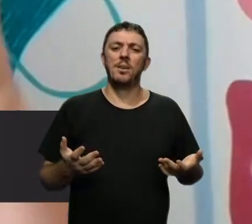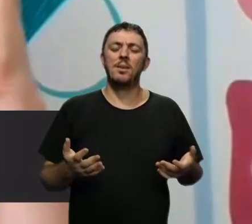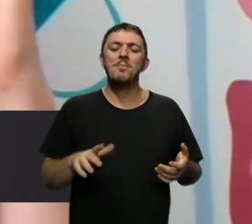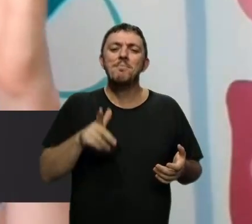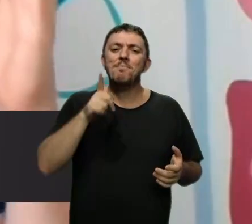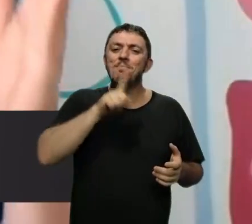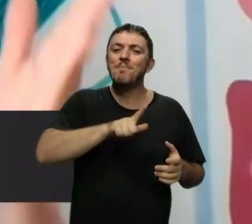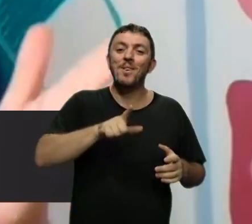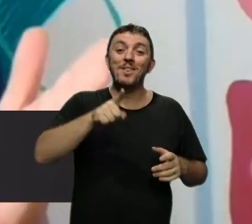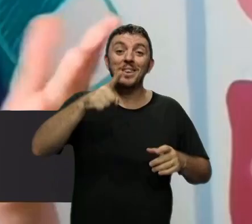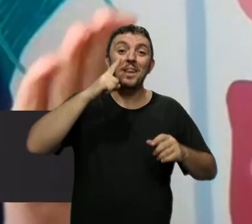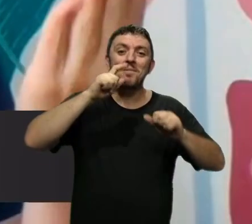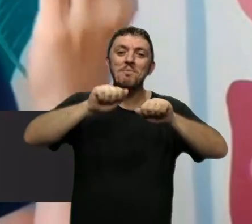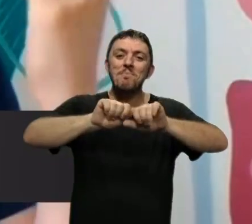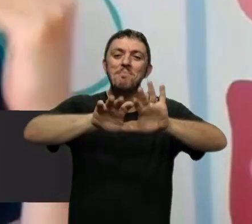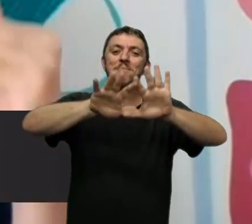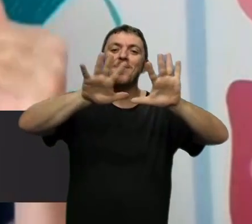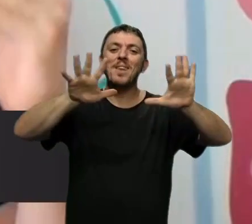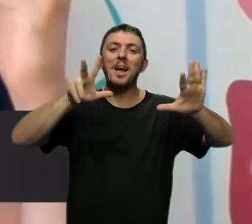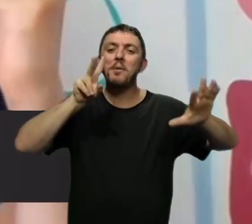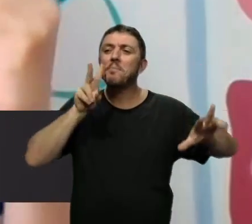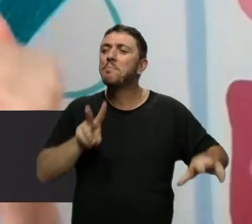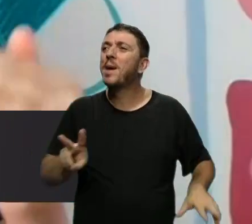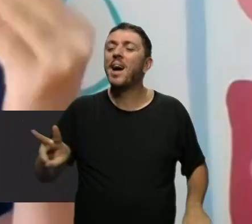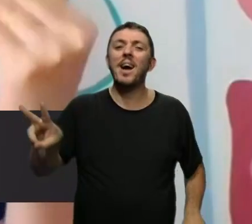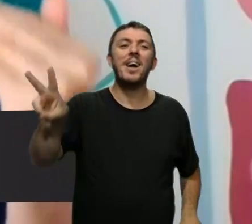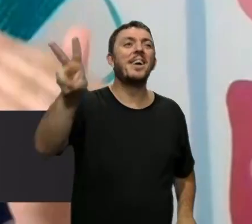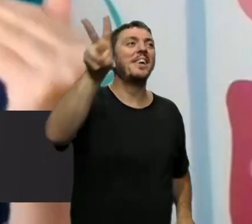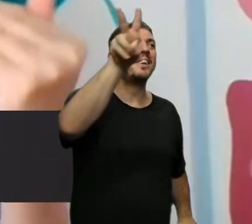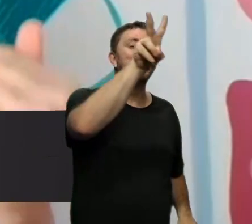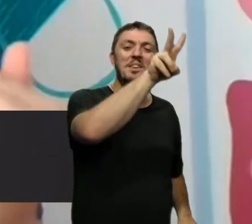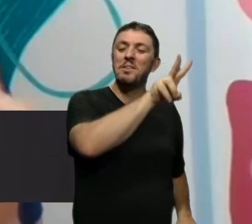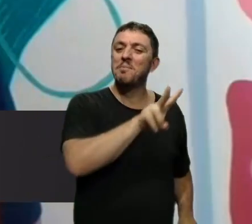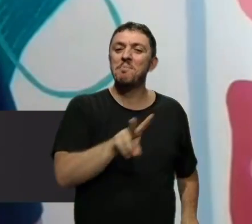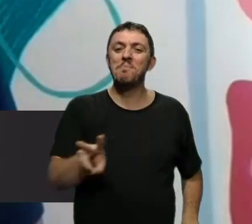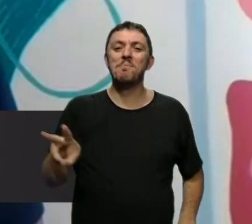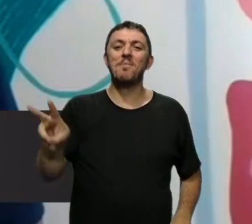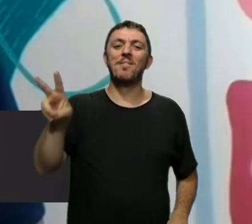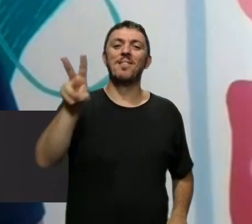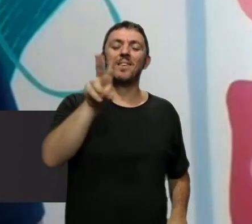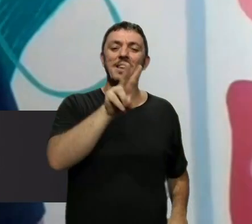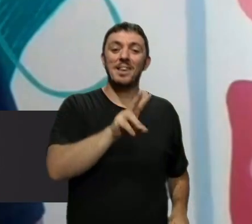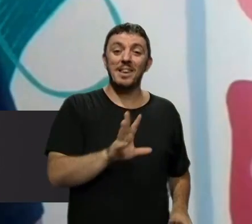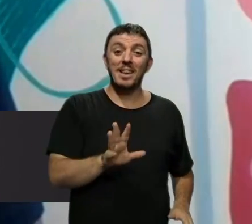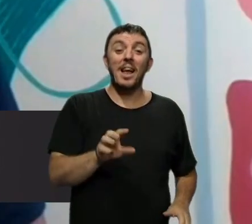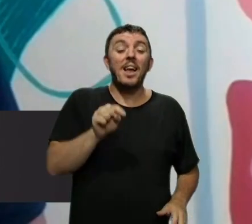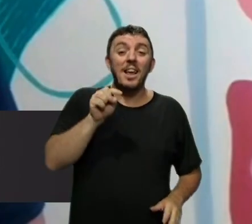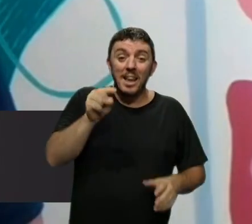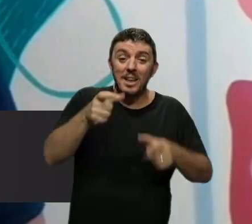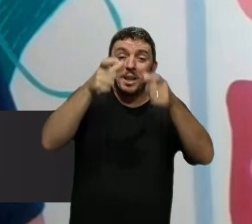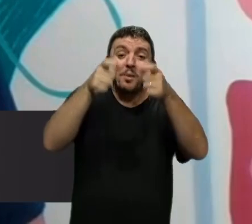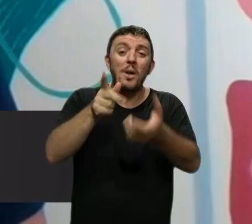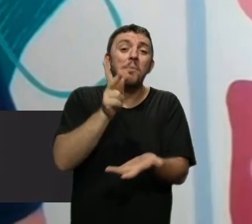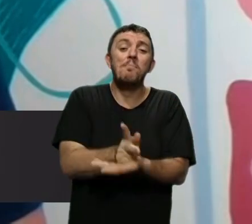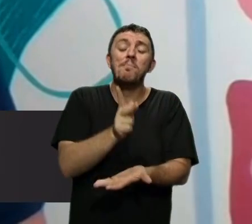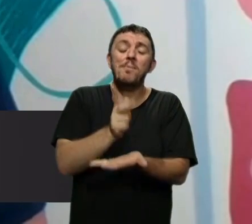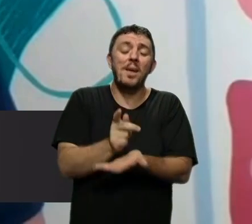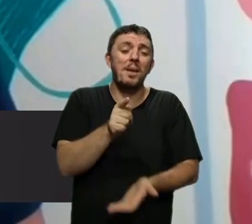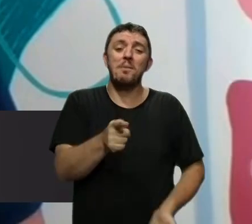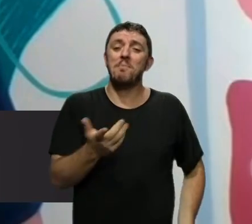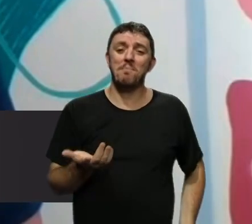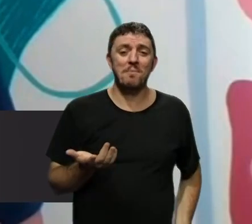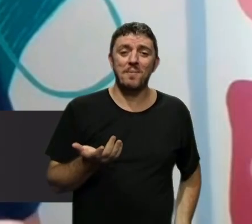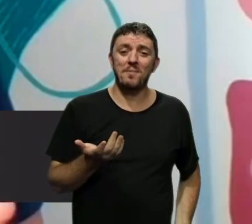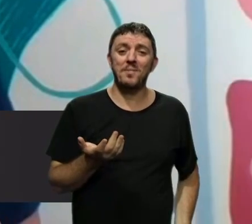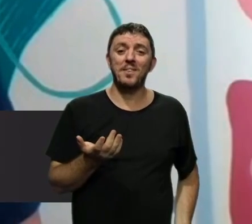consegue ampliar o olhar para um espaço que é habitado todos os dias pelas mesmas pessoas. Né? Então, essa